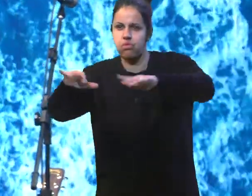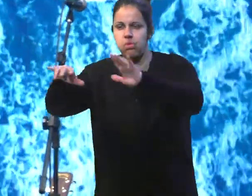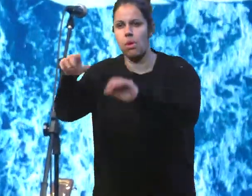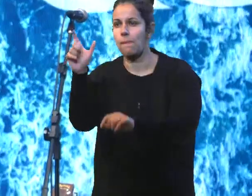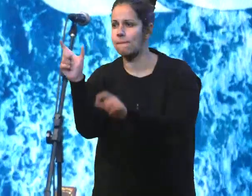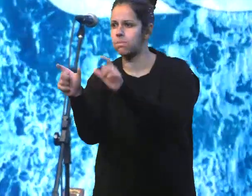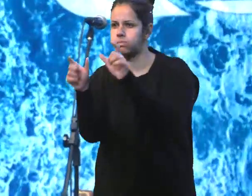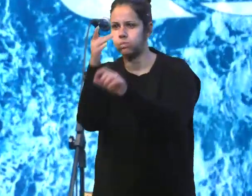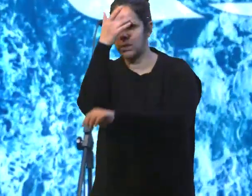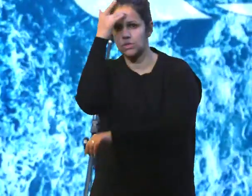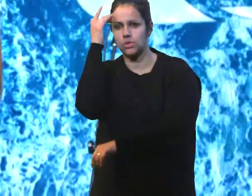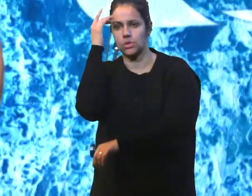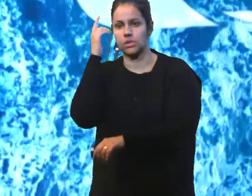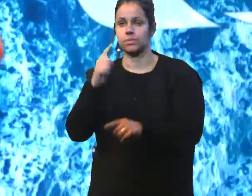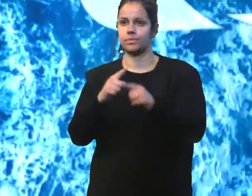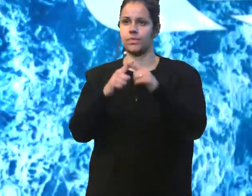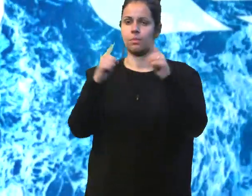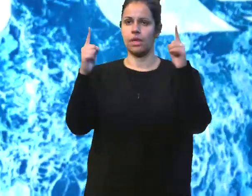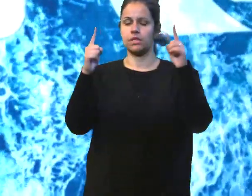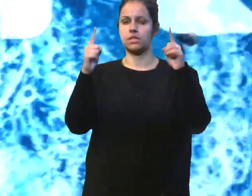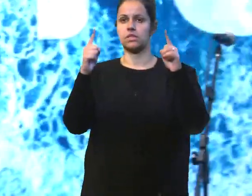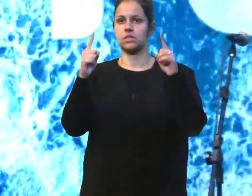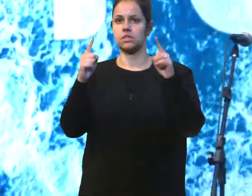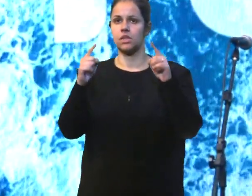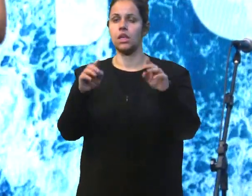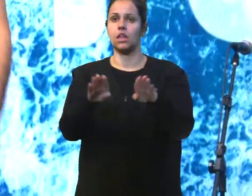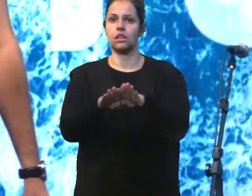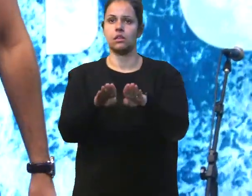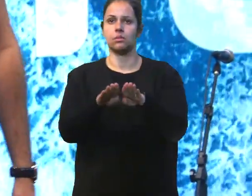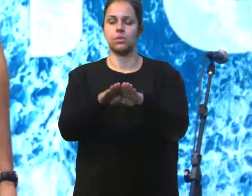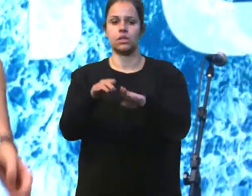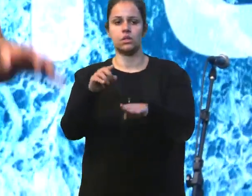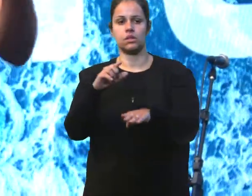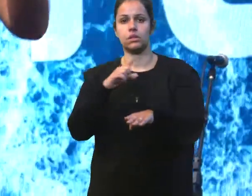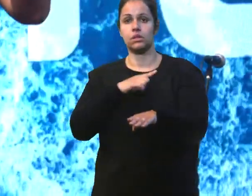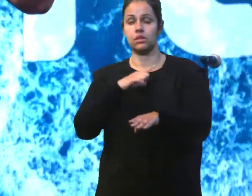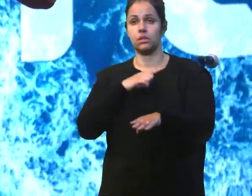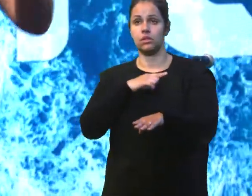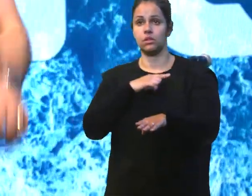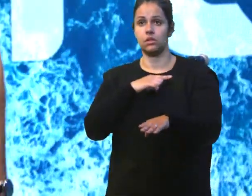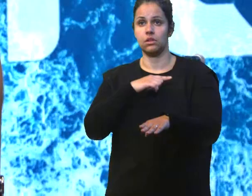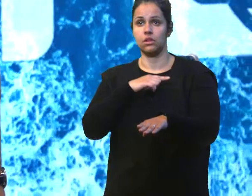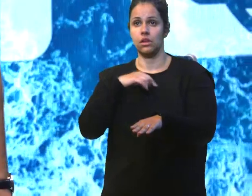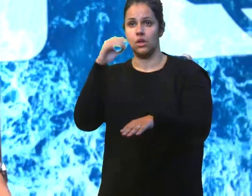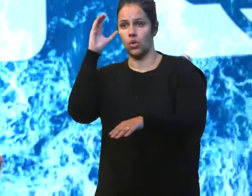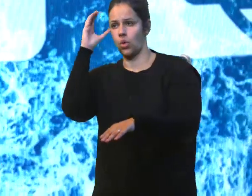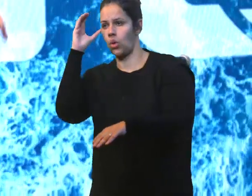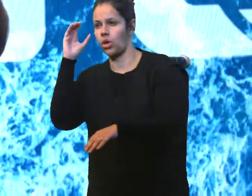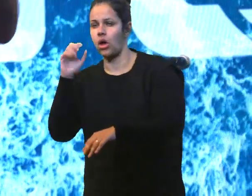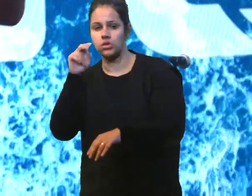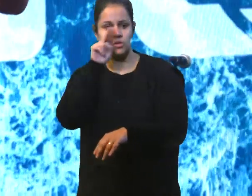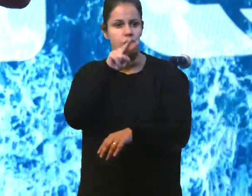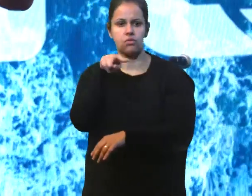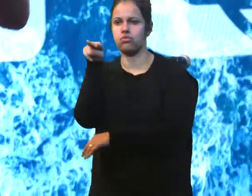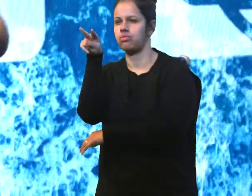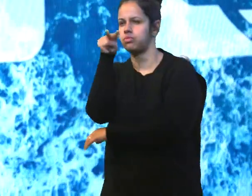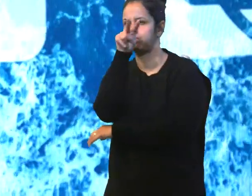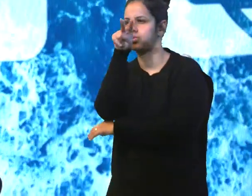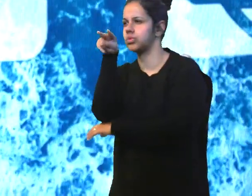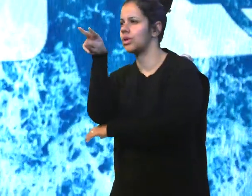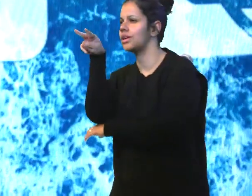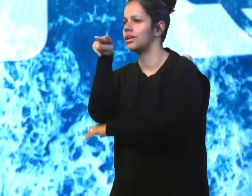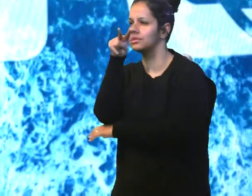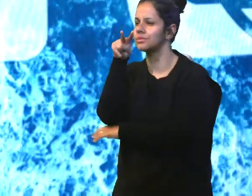Mas sabe, existiam aqueles que seguiam Ele. Existiam os curiosos que iam pela hype.